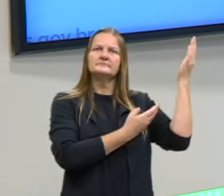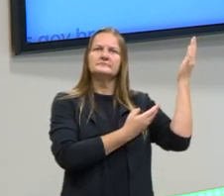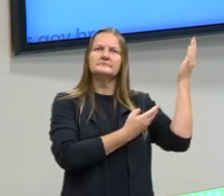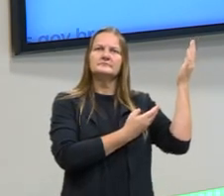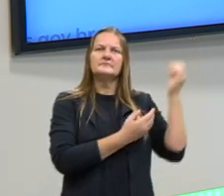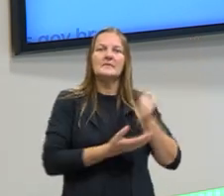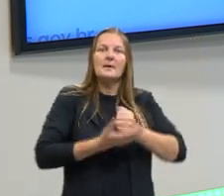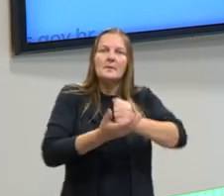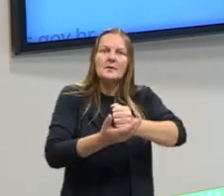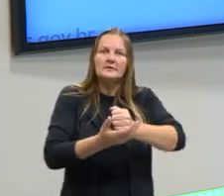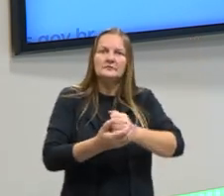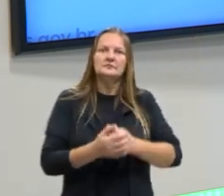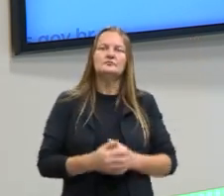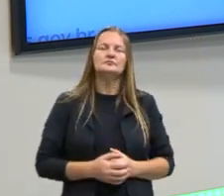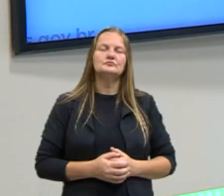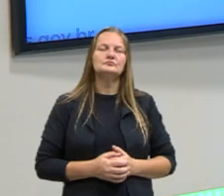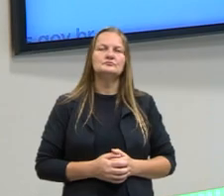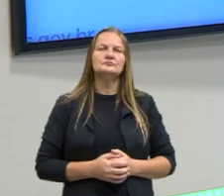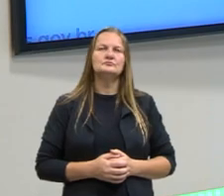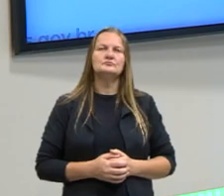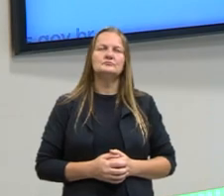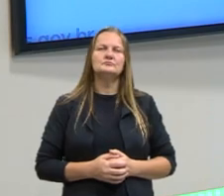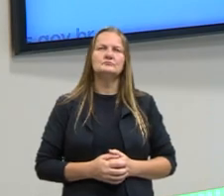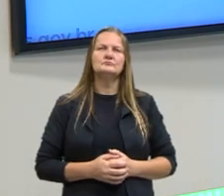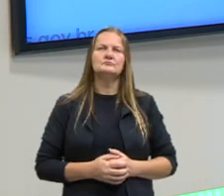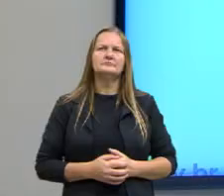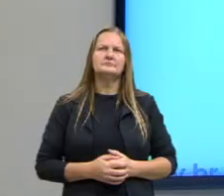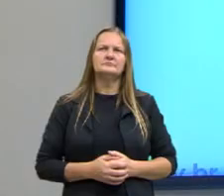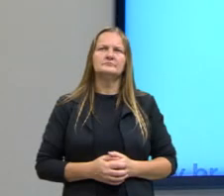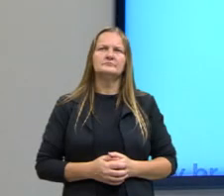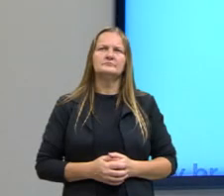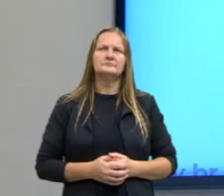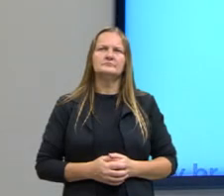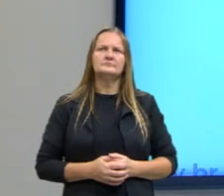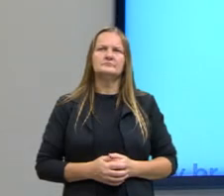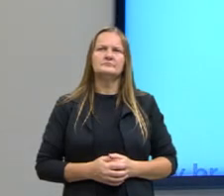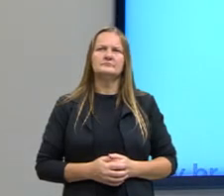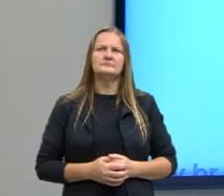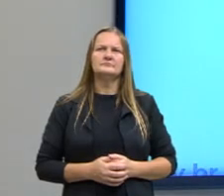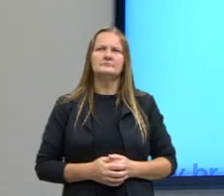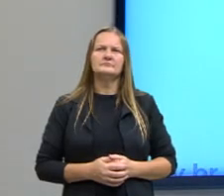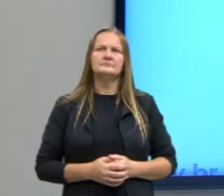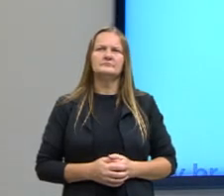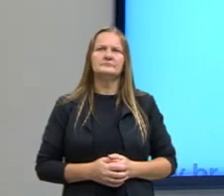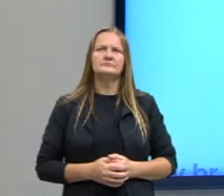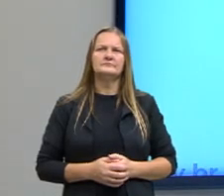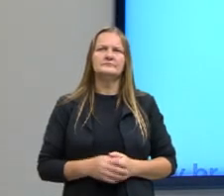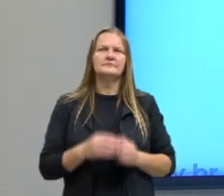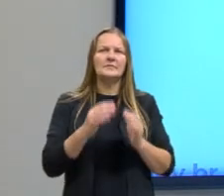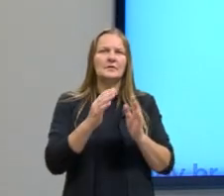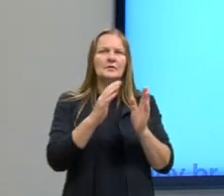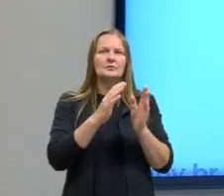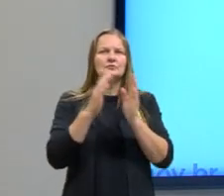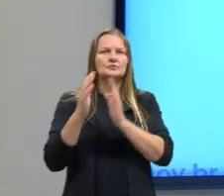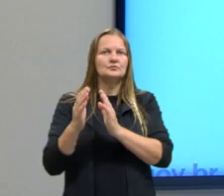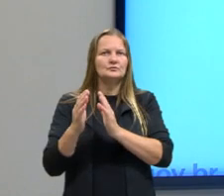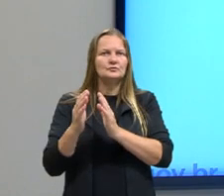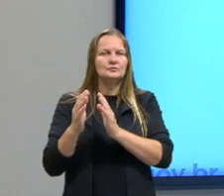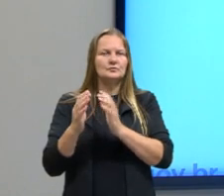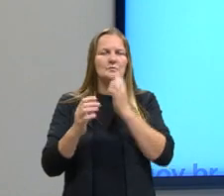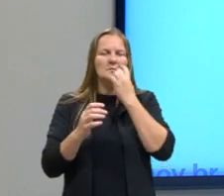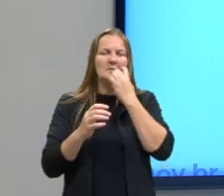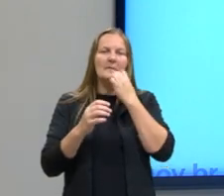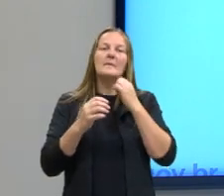fruta simples dá no ao baixo nível de divisão do trabalho e já uma solidariedade